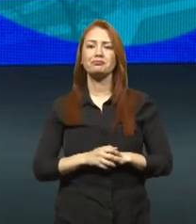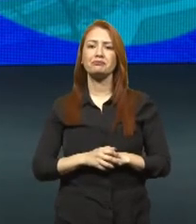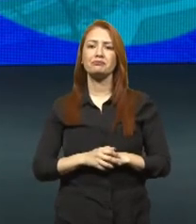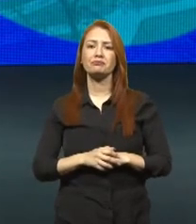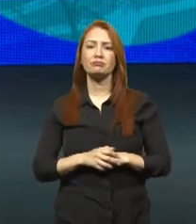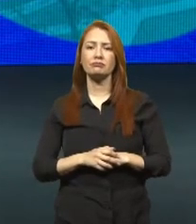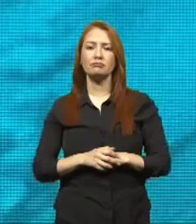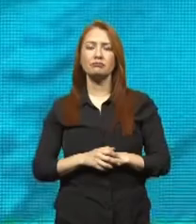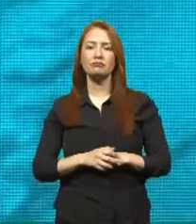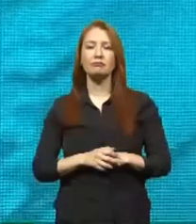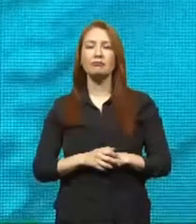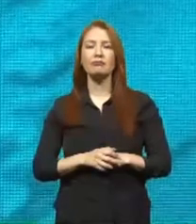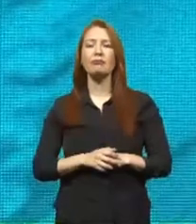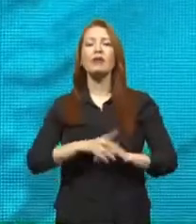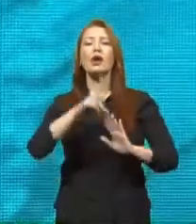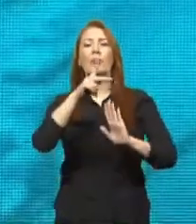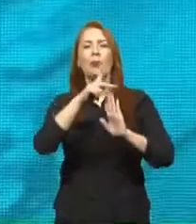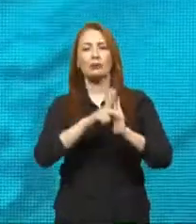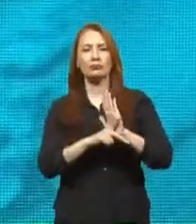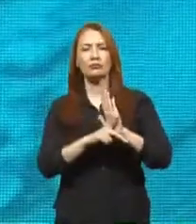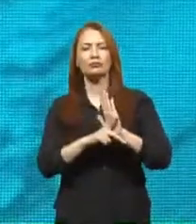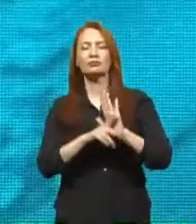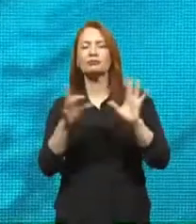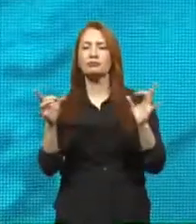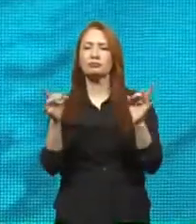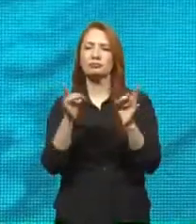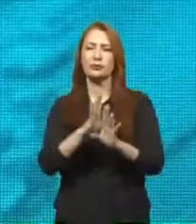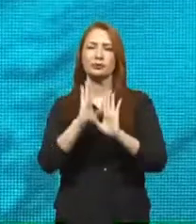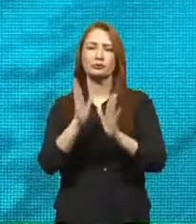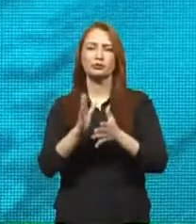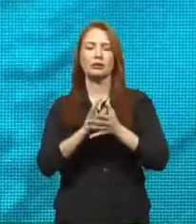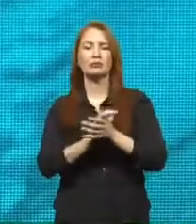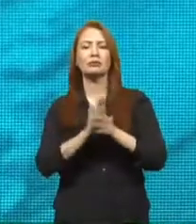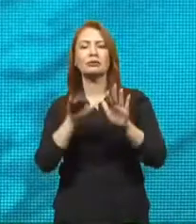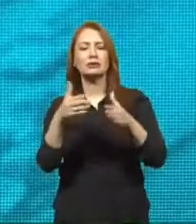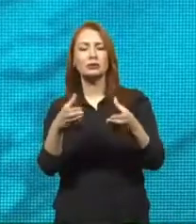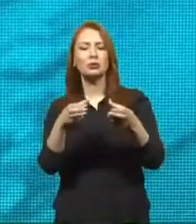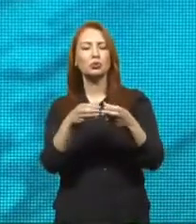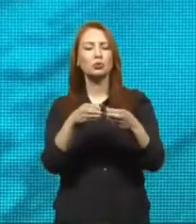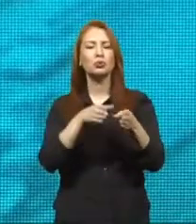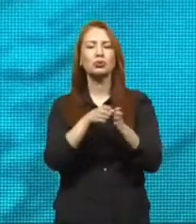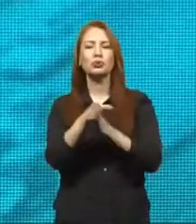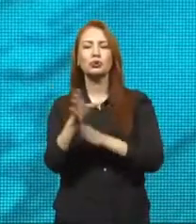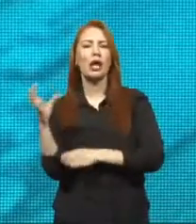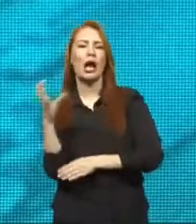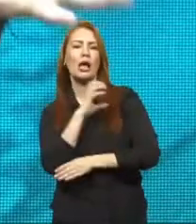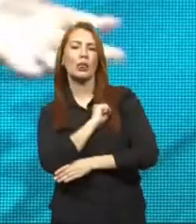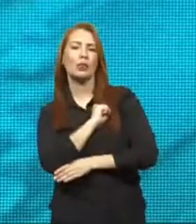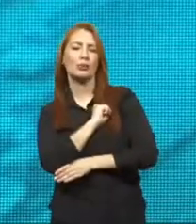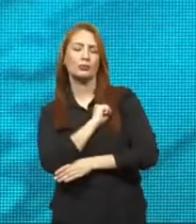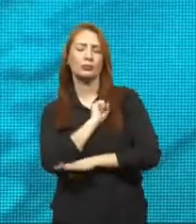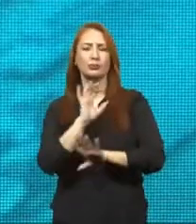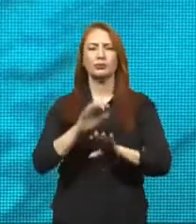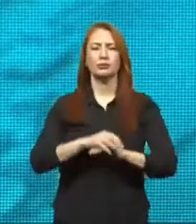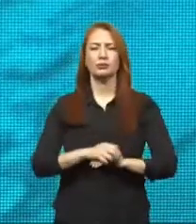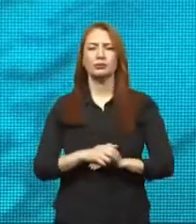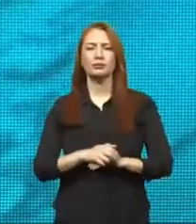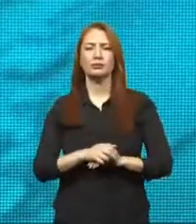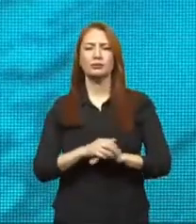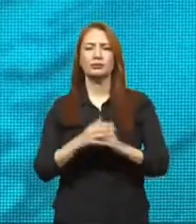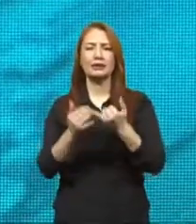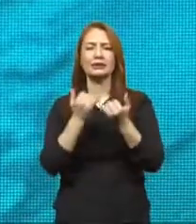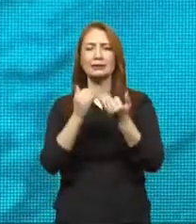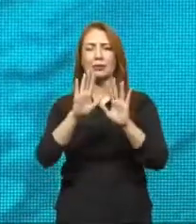disse, adorei esse projeto do Osmar de, sei lá, aumentar o nível de reciclabilidade do vidro dele. Porque eu não sei, tá, Osmar?